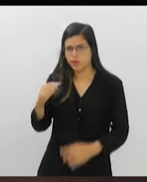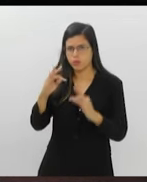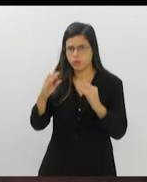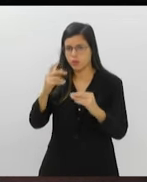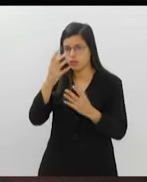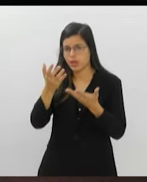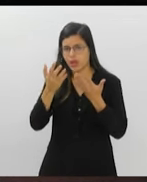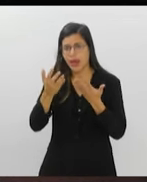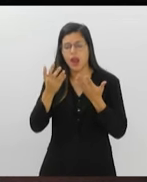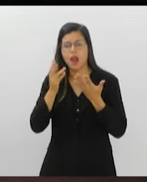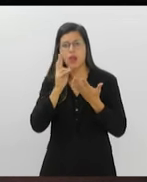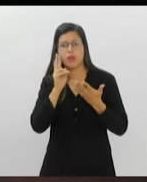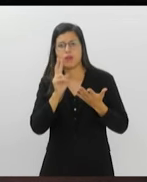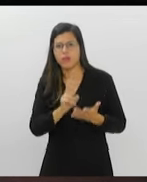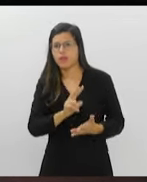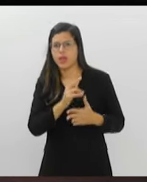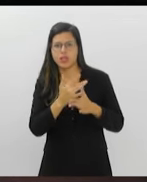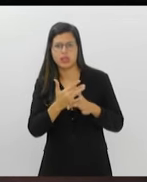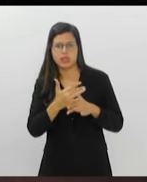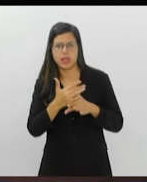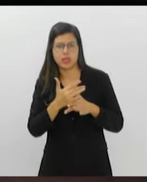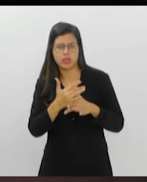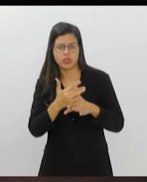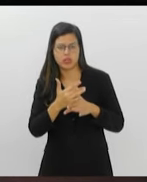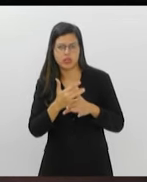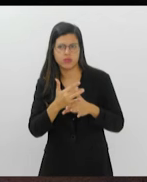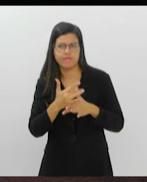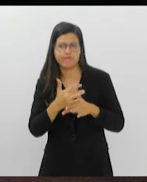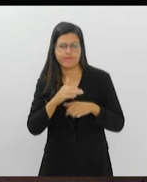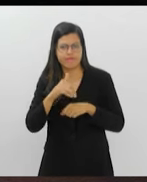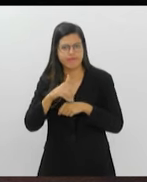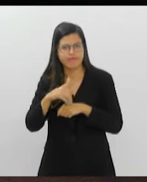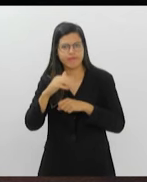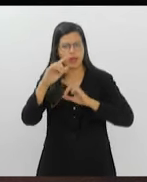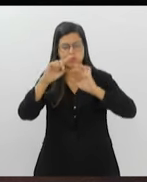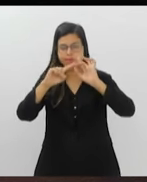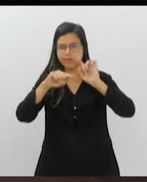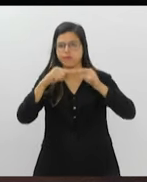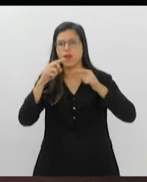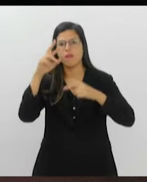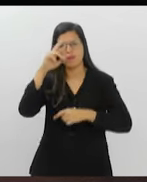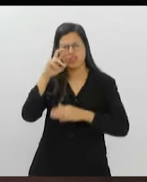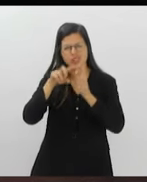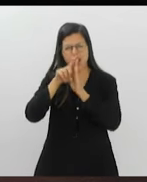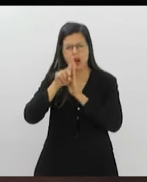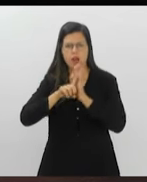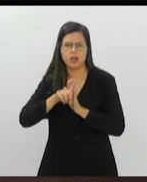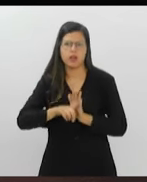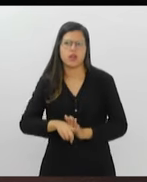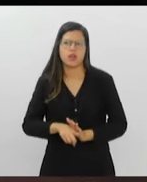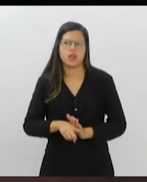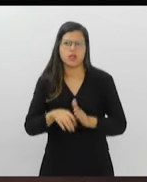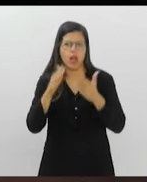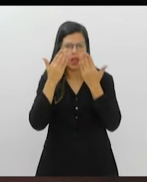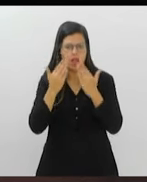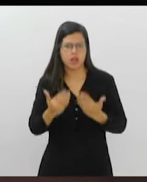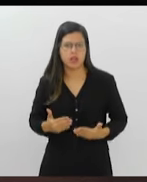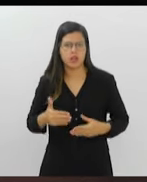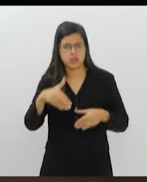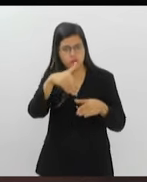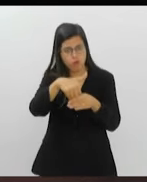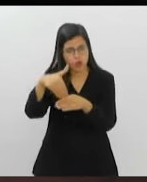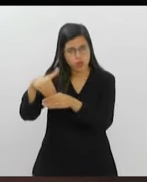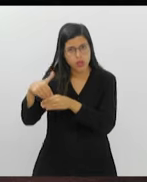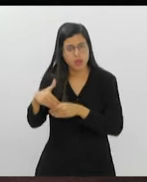ver o Rio ainda mais próspero, que analisem, fiscalizem e vejam em quem deve de fato ser votado e eleito para conduzir